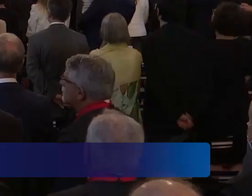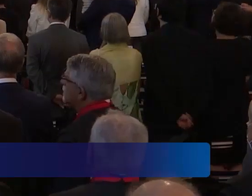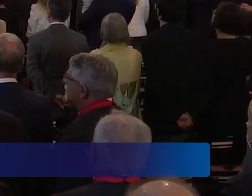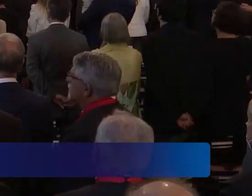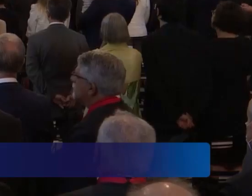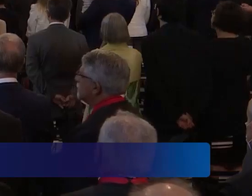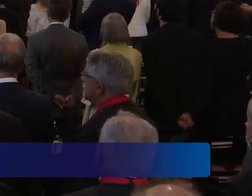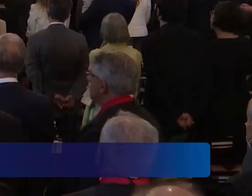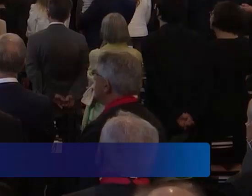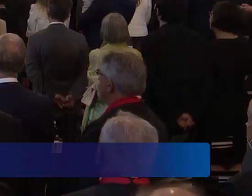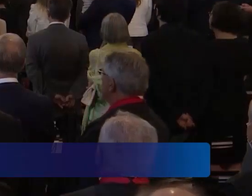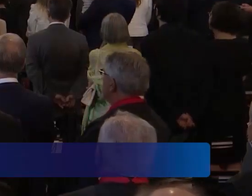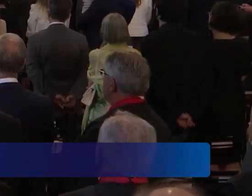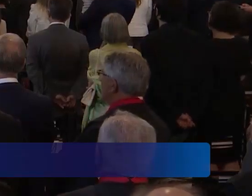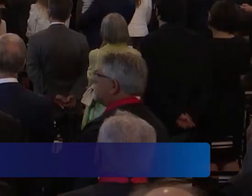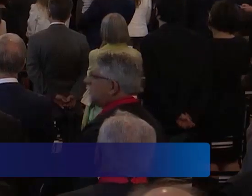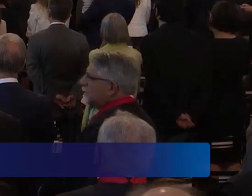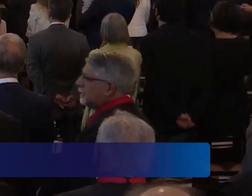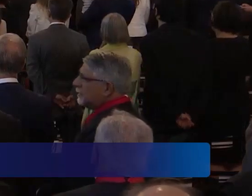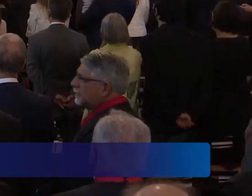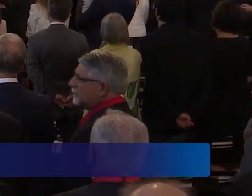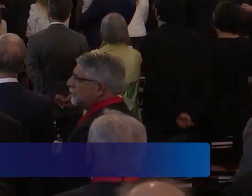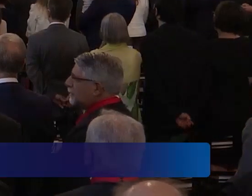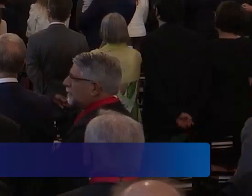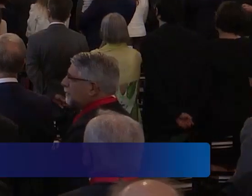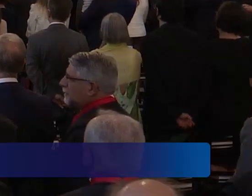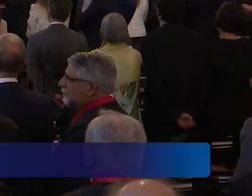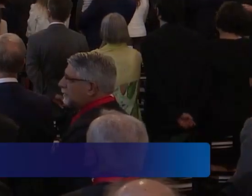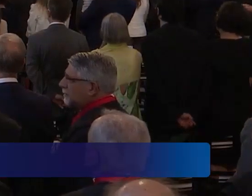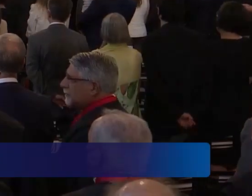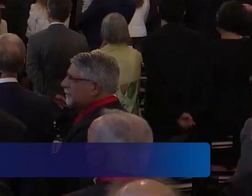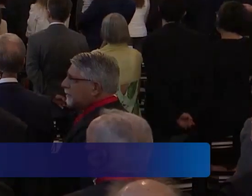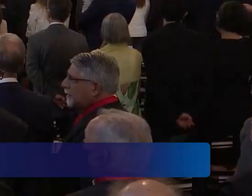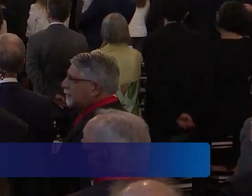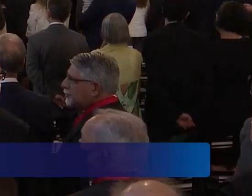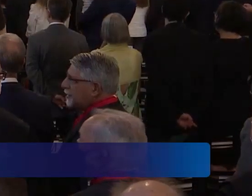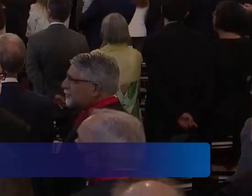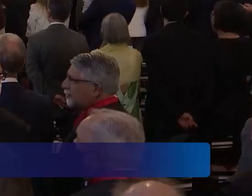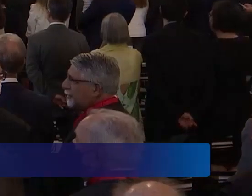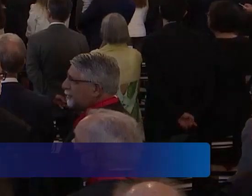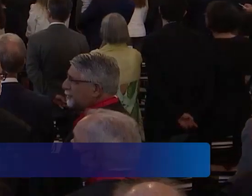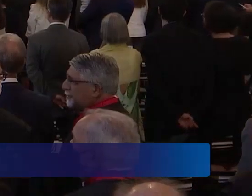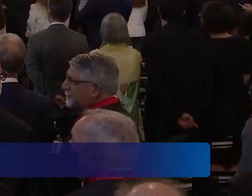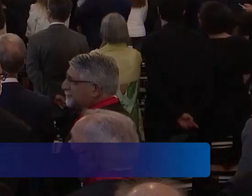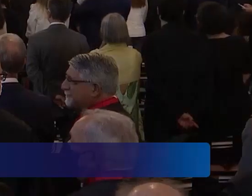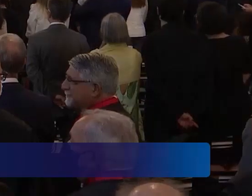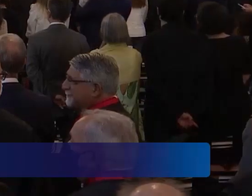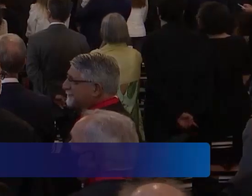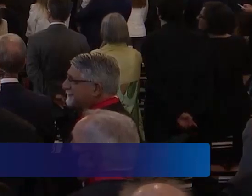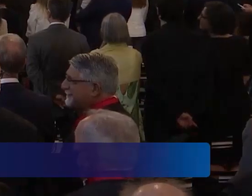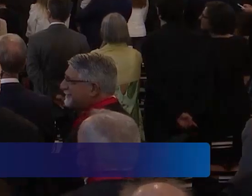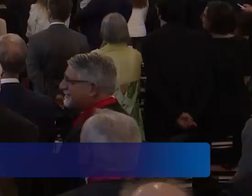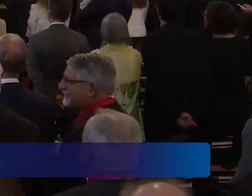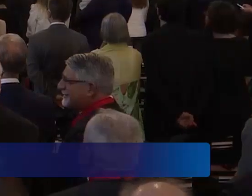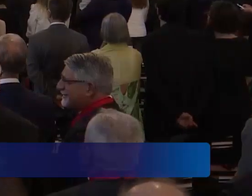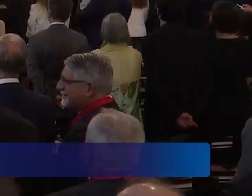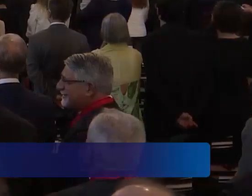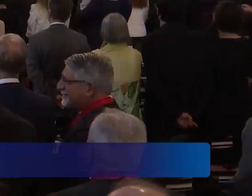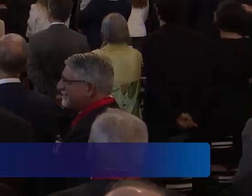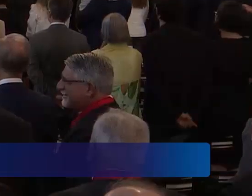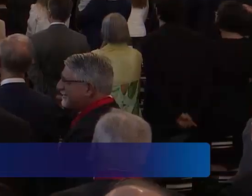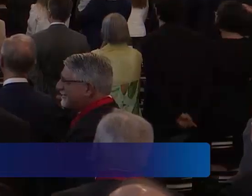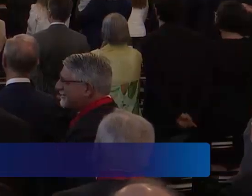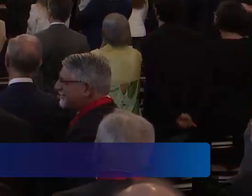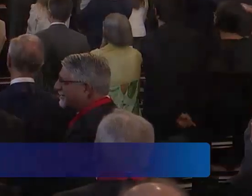E aí E aí E aí